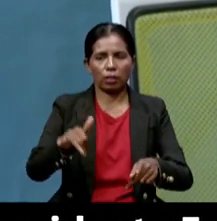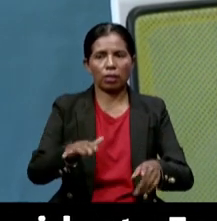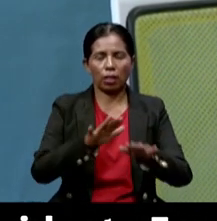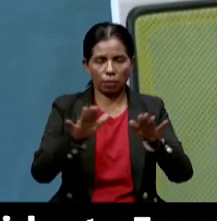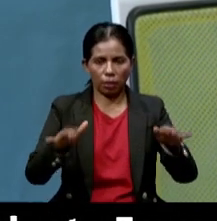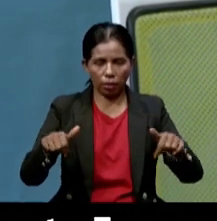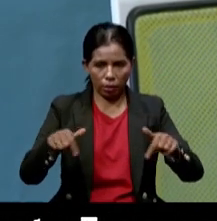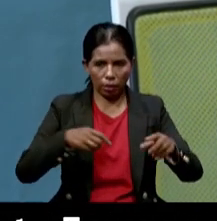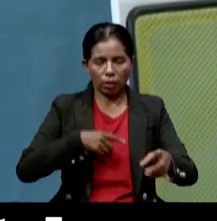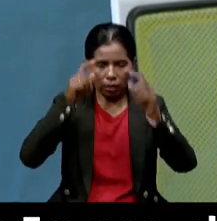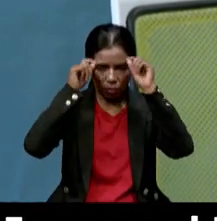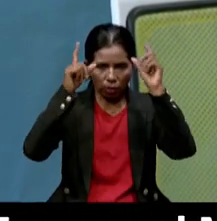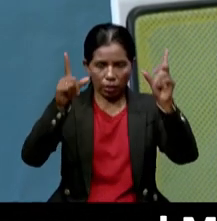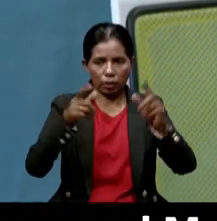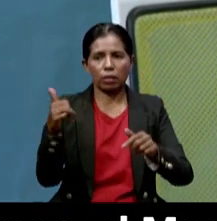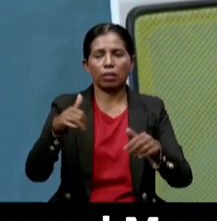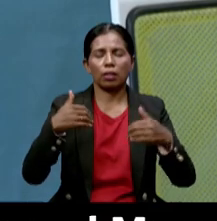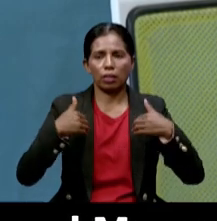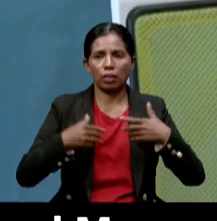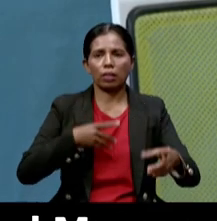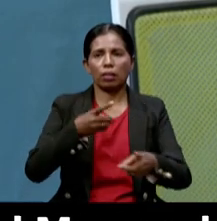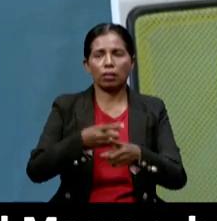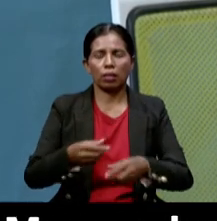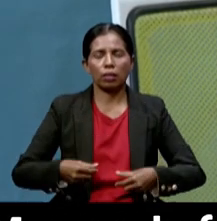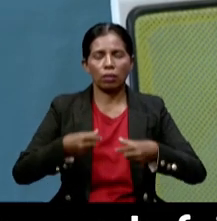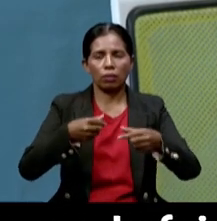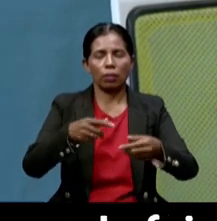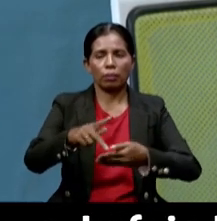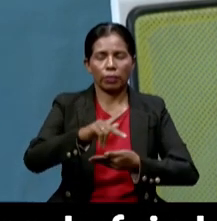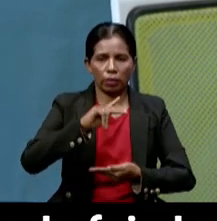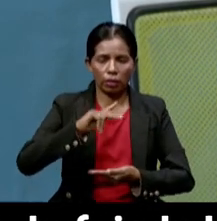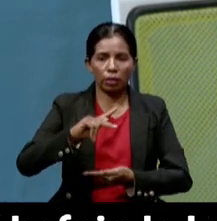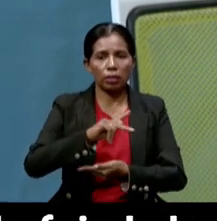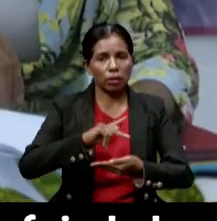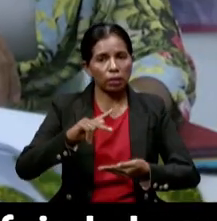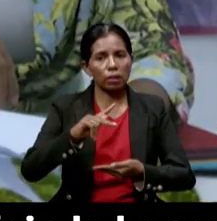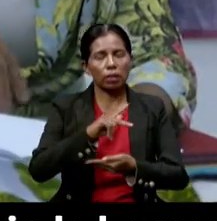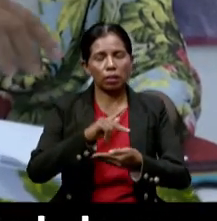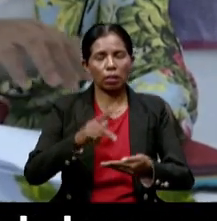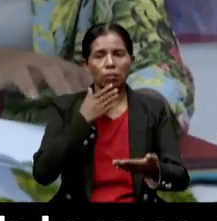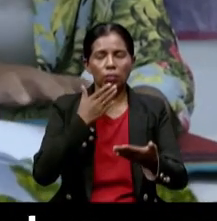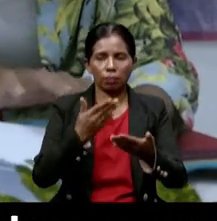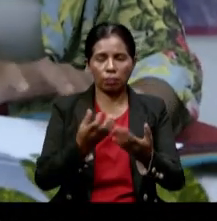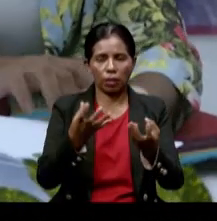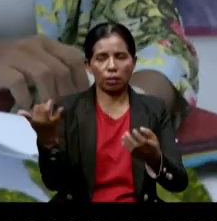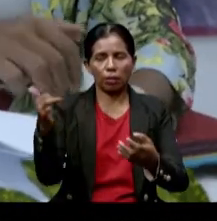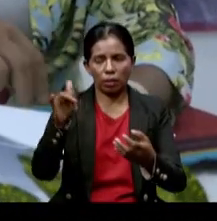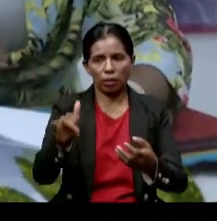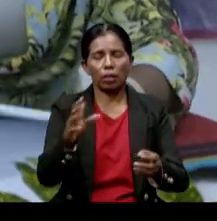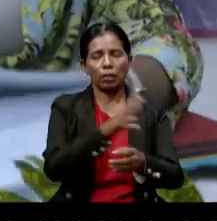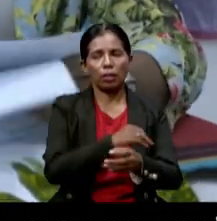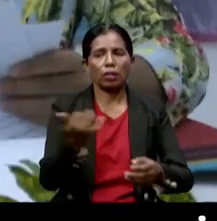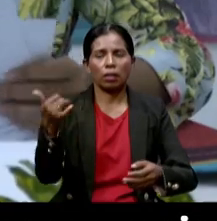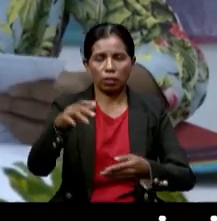Timor-Leste, né, Sira, e é direito a tu ita for proteção máximo da Sira. Além de Nene, liu a tu assegura Katak Sira